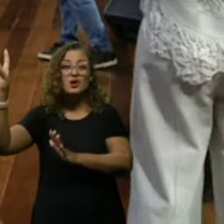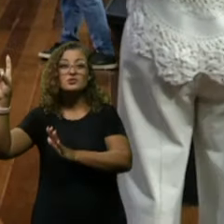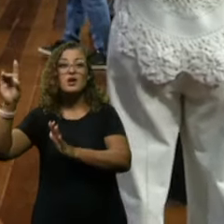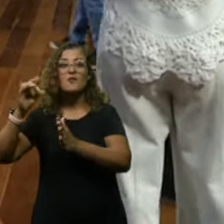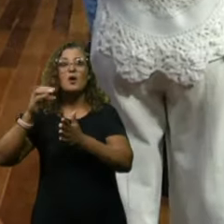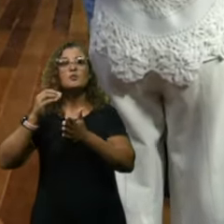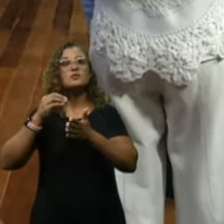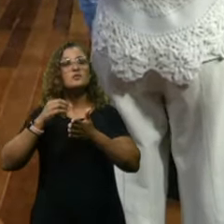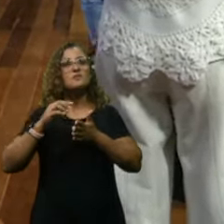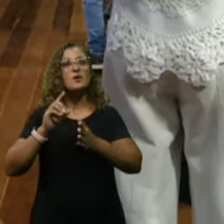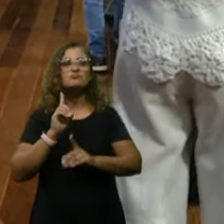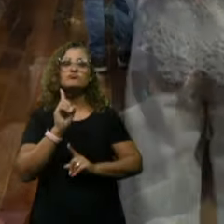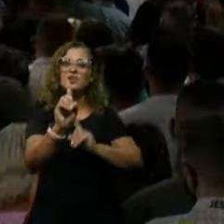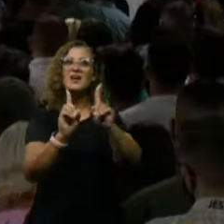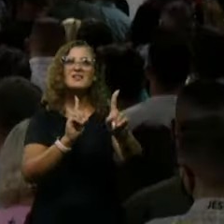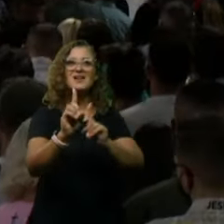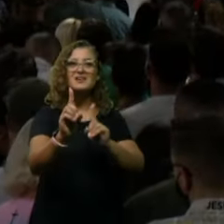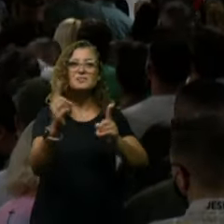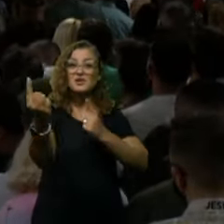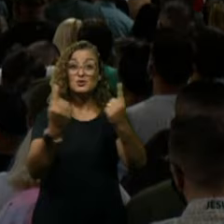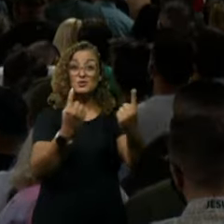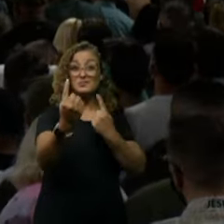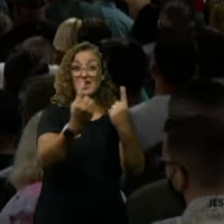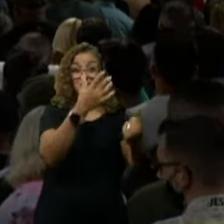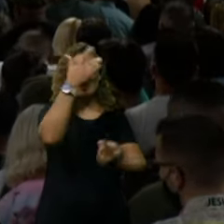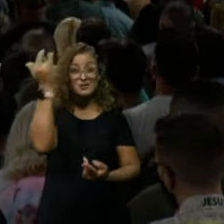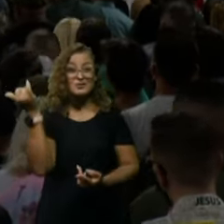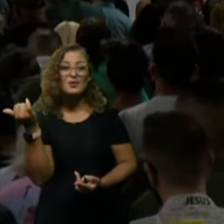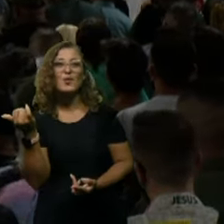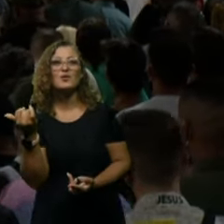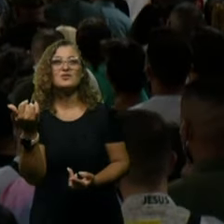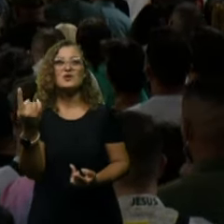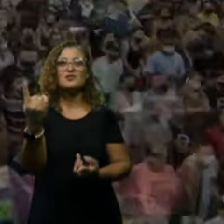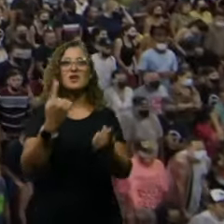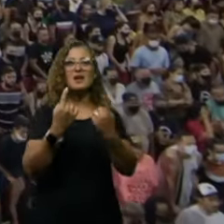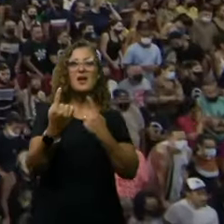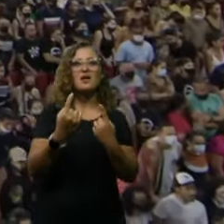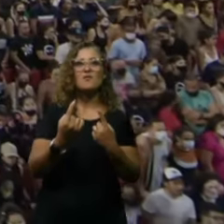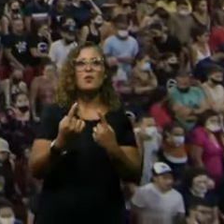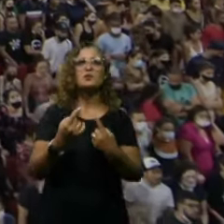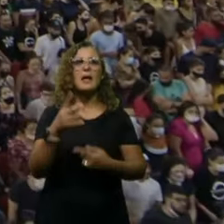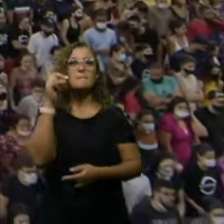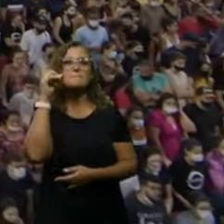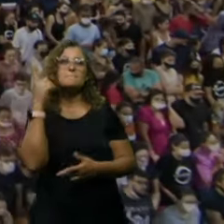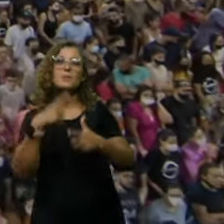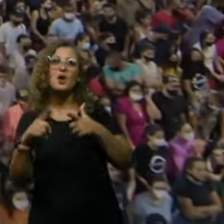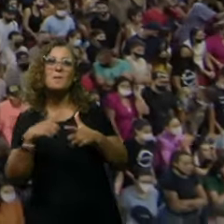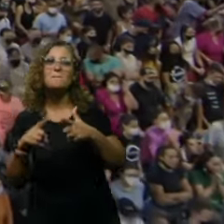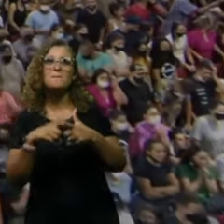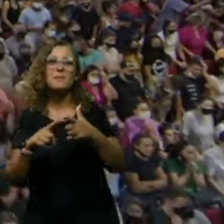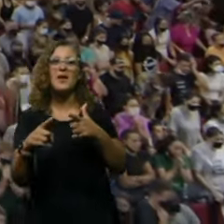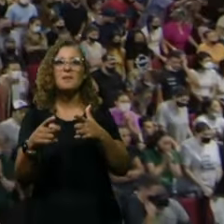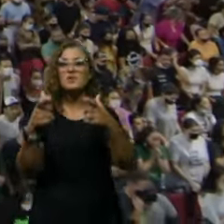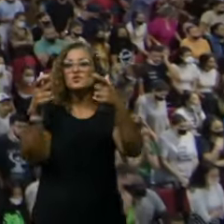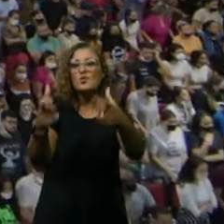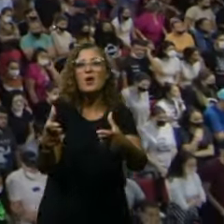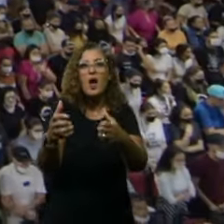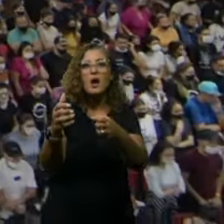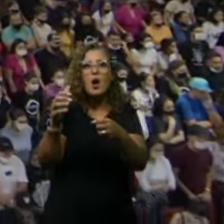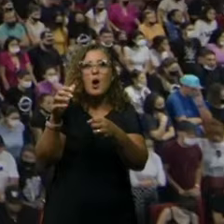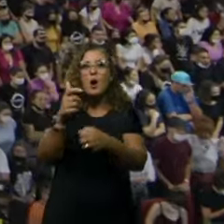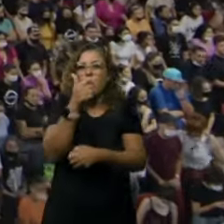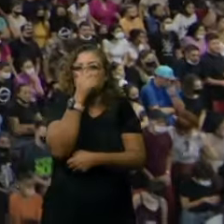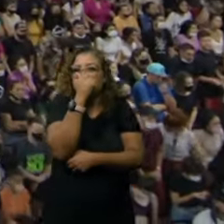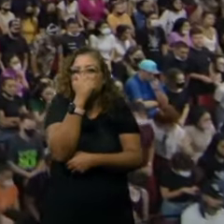nós vamos ter problemas como espaço como nós estamos aqui mas também como Deus já nos mostrou quando a casa dos filhos dos Profetas da pequena